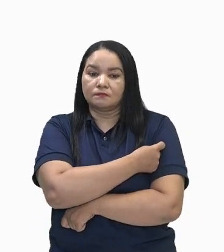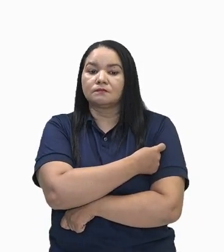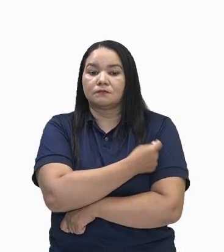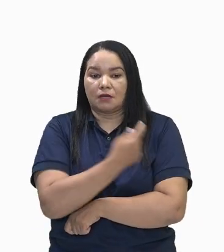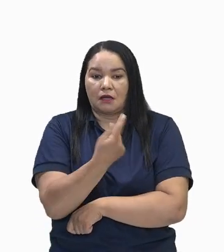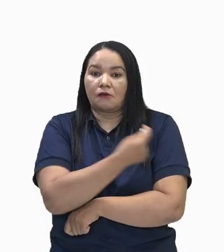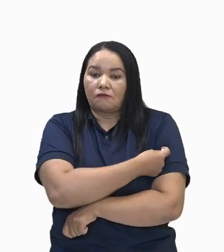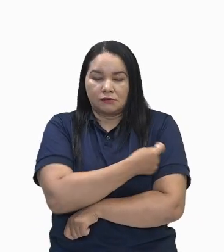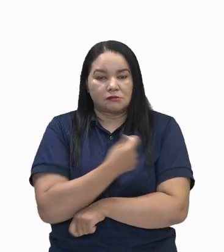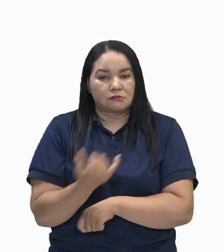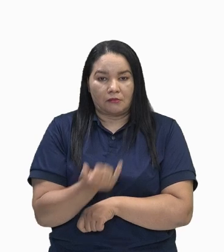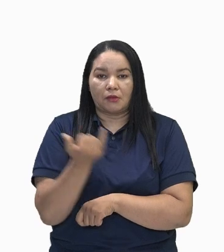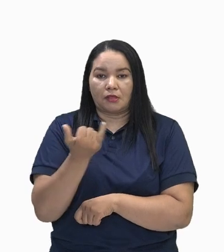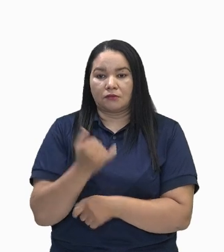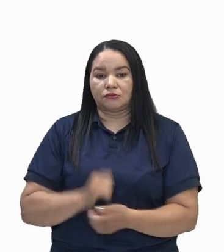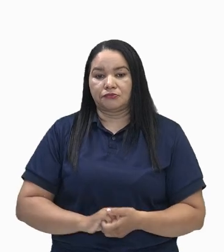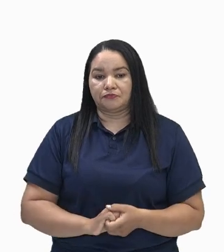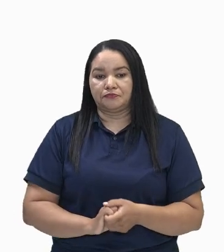HPV,